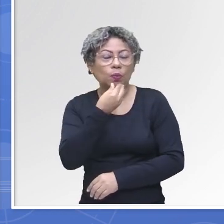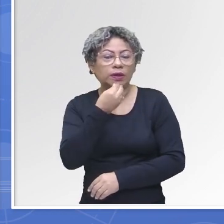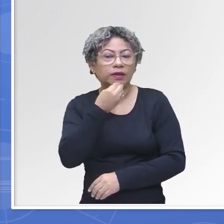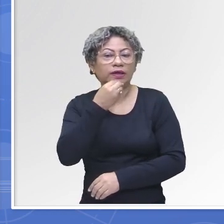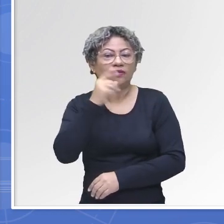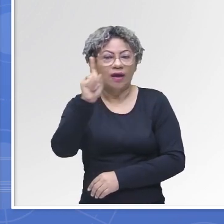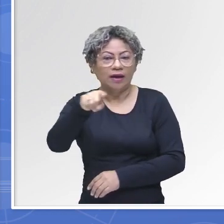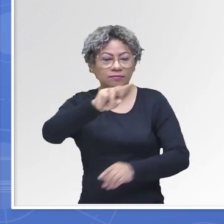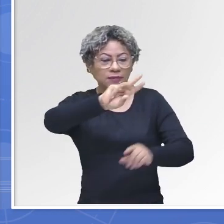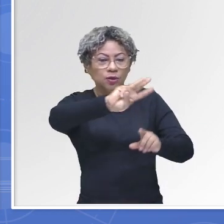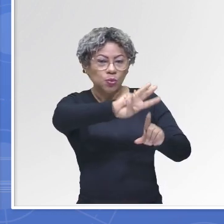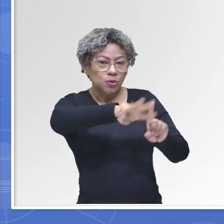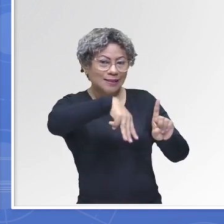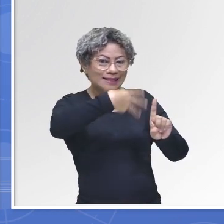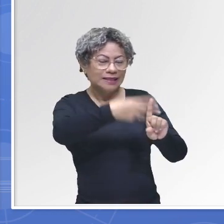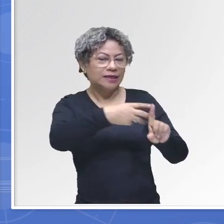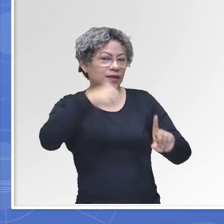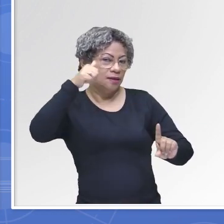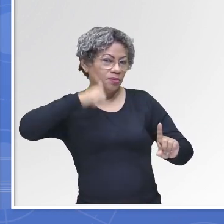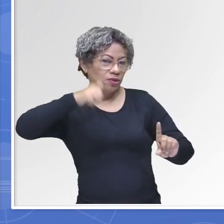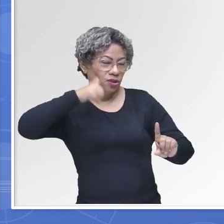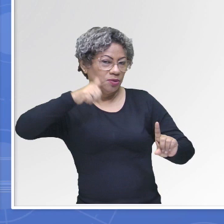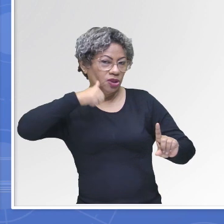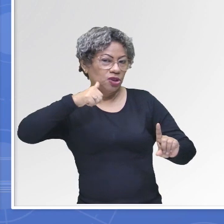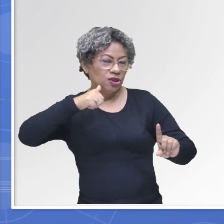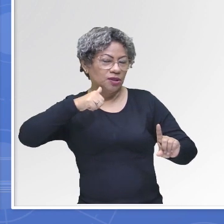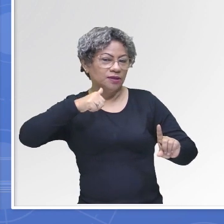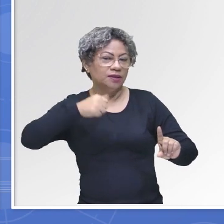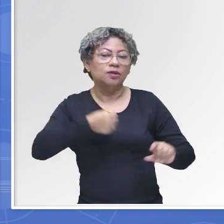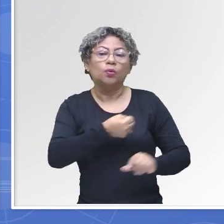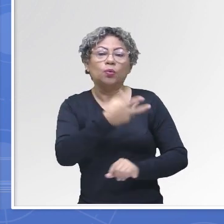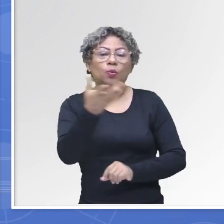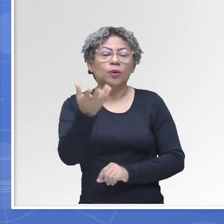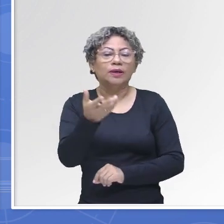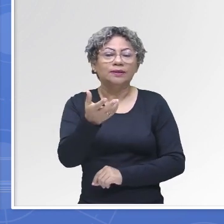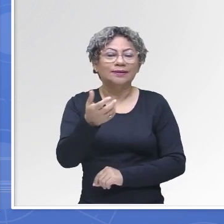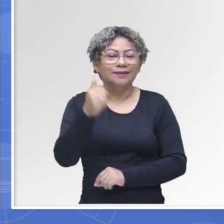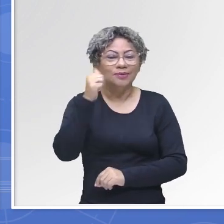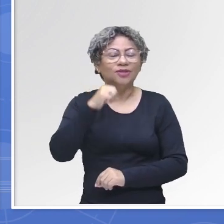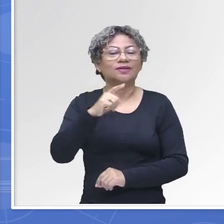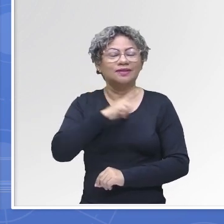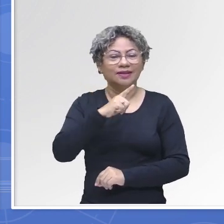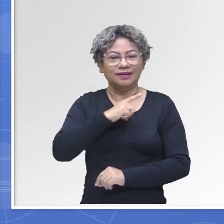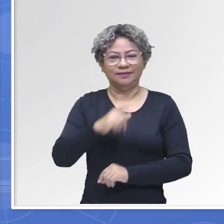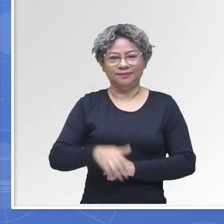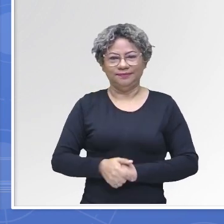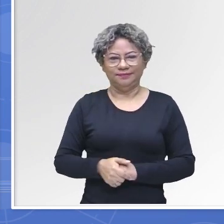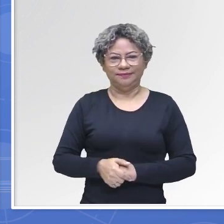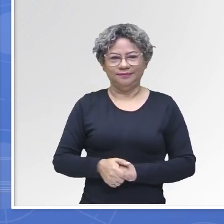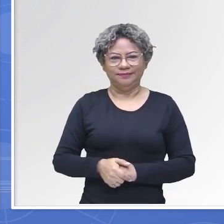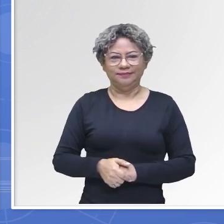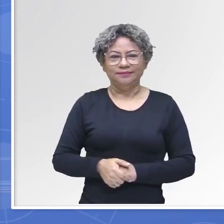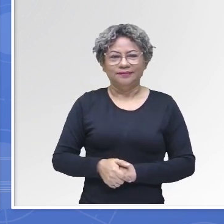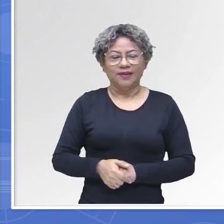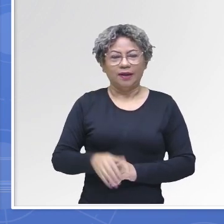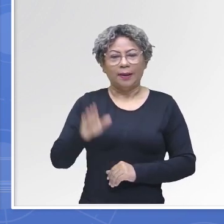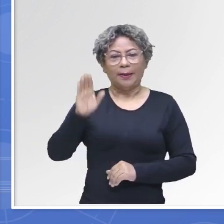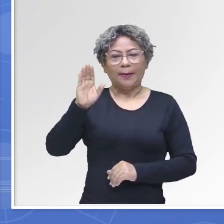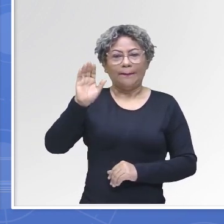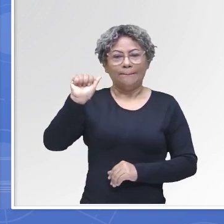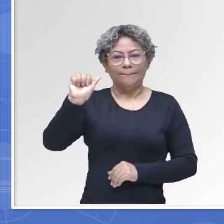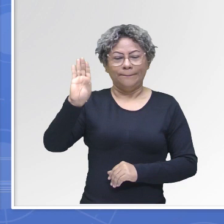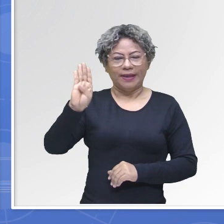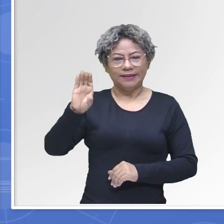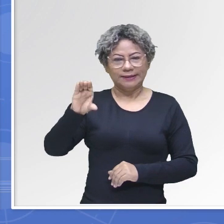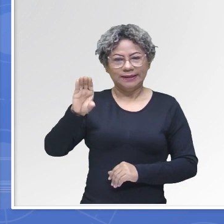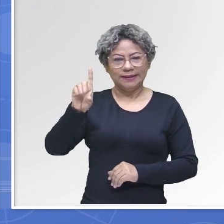número de meninas. Logo, podemos afirmar que nessa turma temos letra A, 27 meninas, letra B, 18